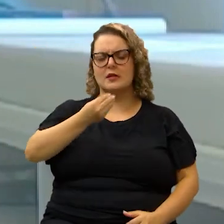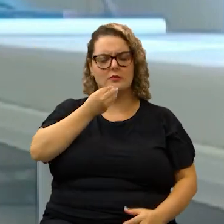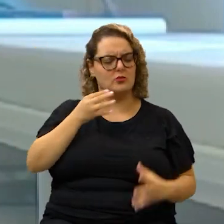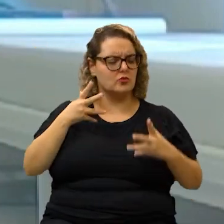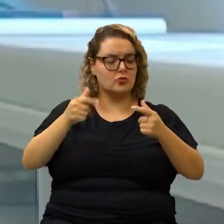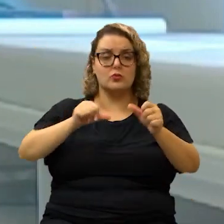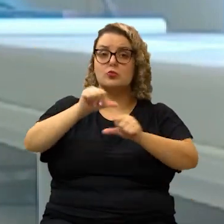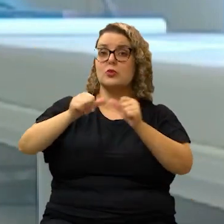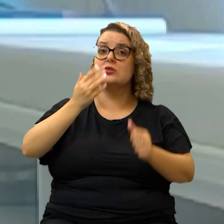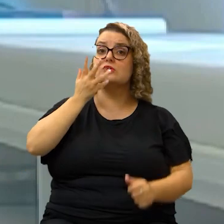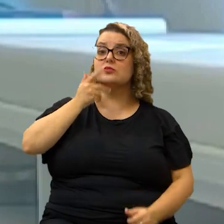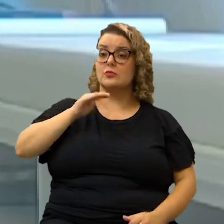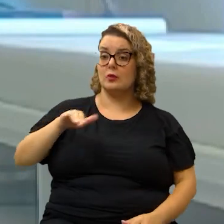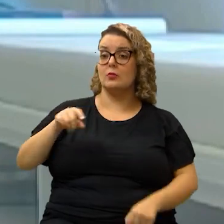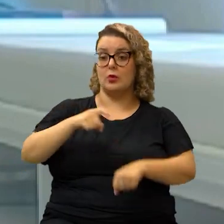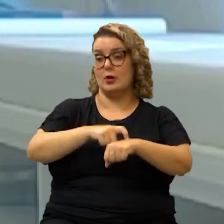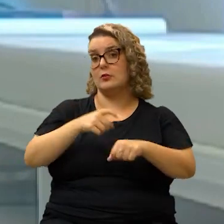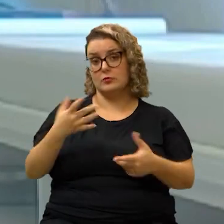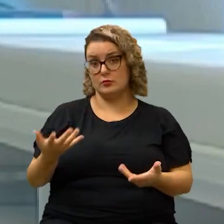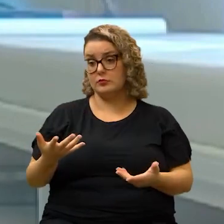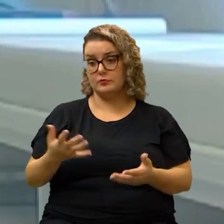possível modificar nessa criança.